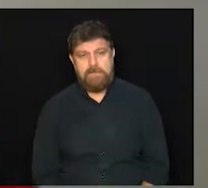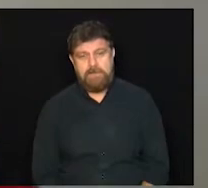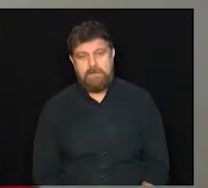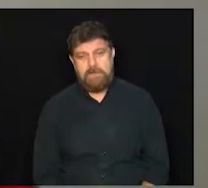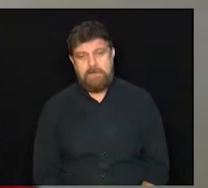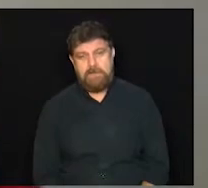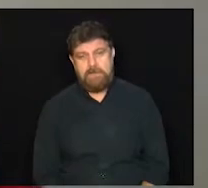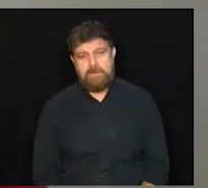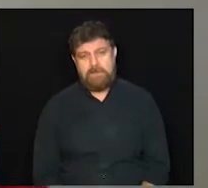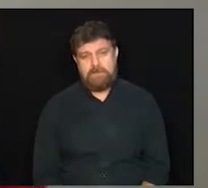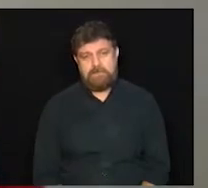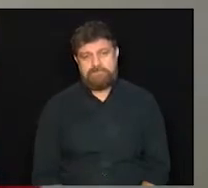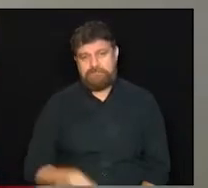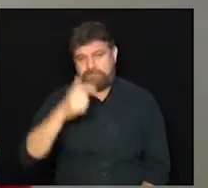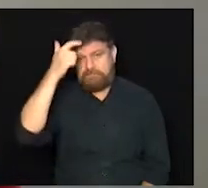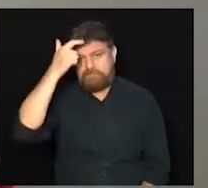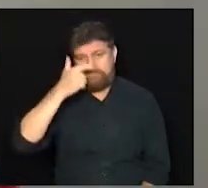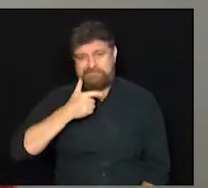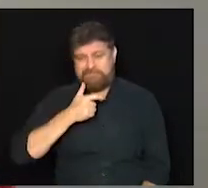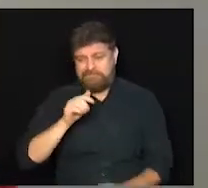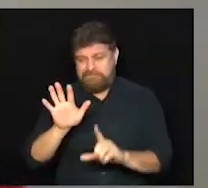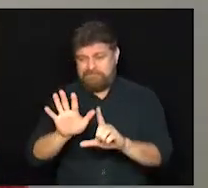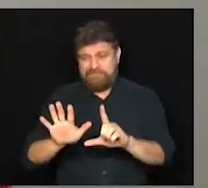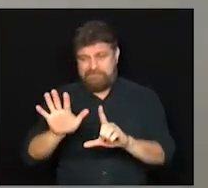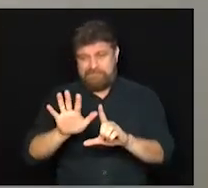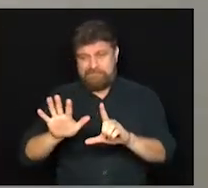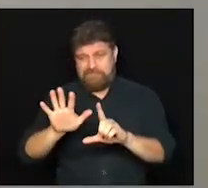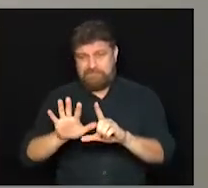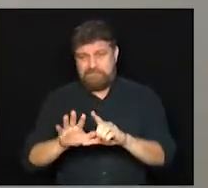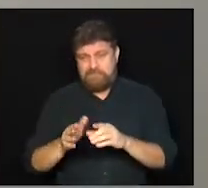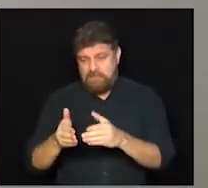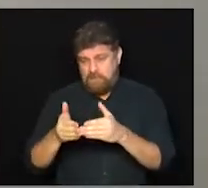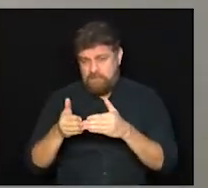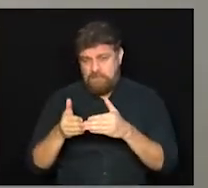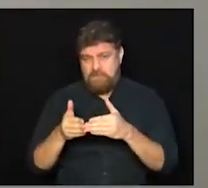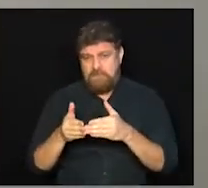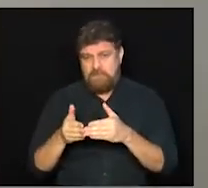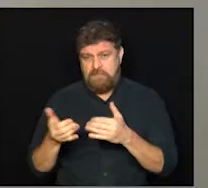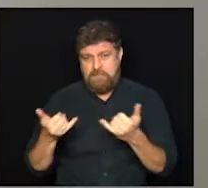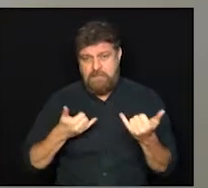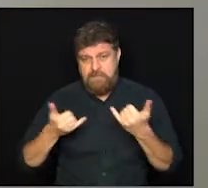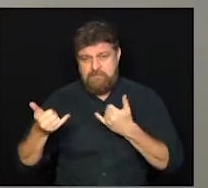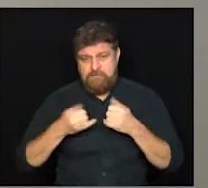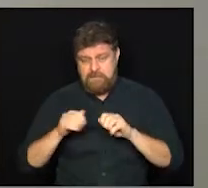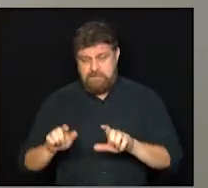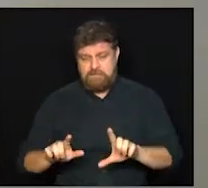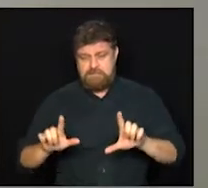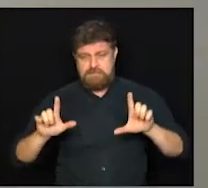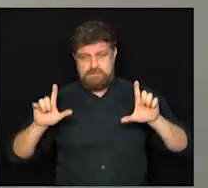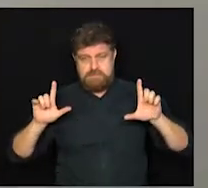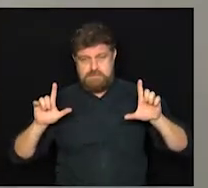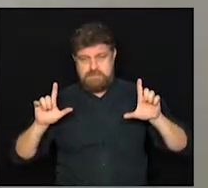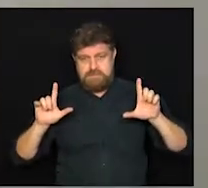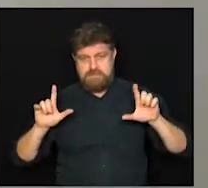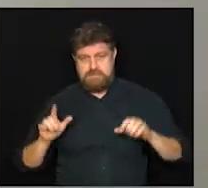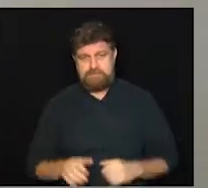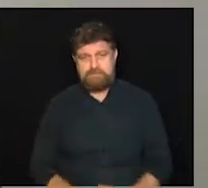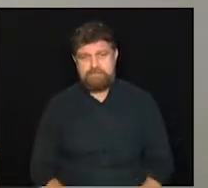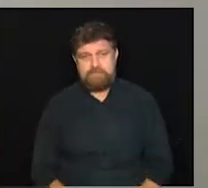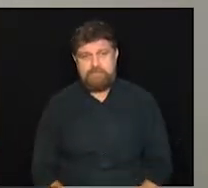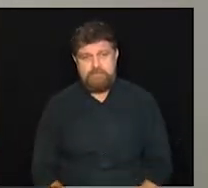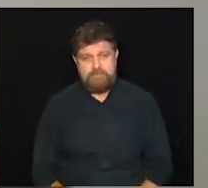Como eu não consigo ver a tela, só queria que vocês me informassem a hora que a imagem está presente para